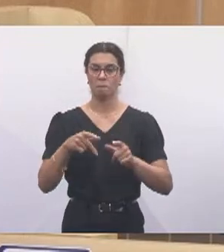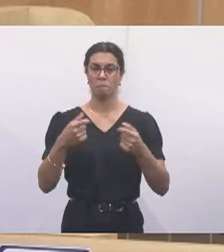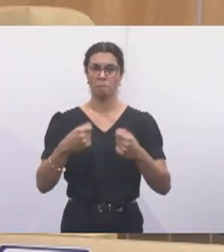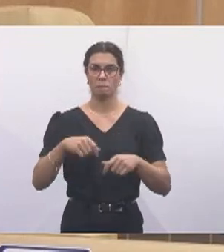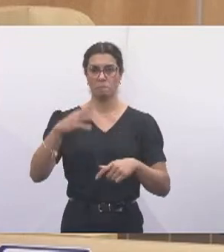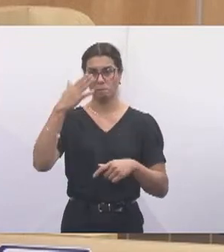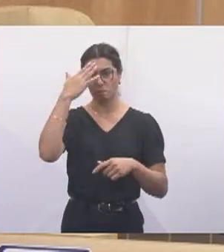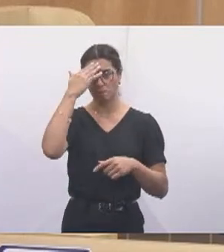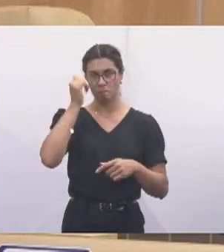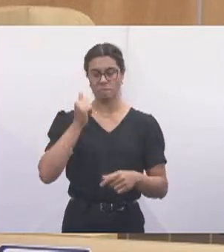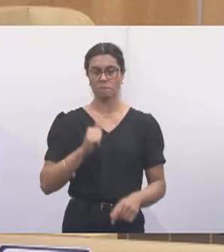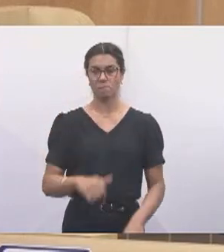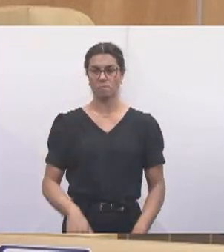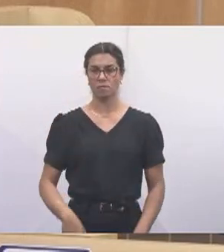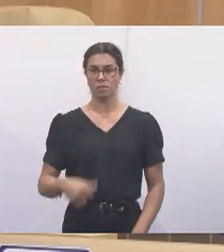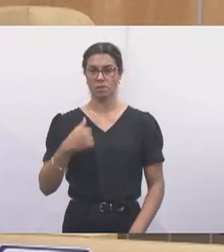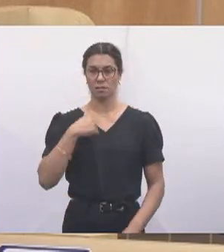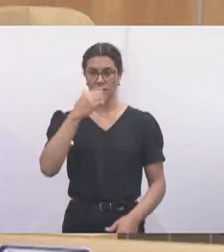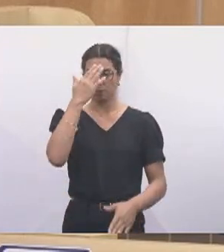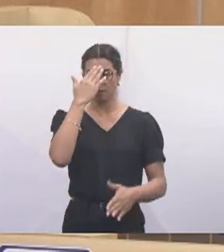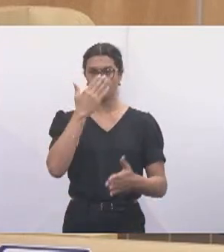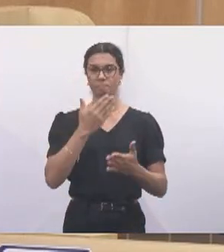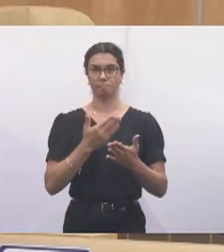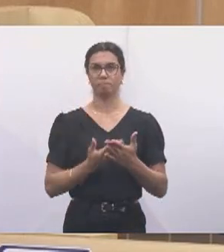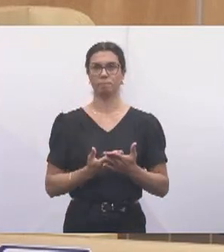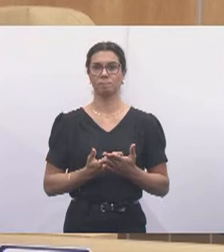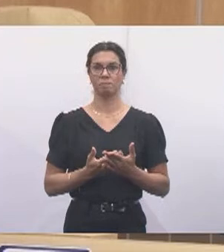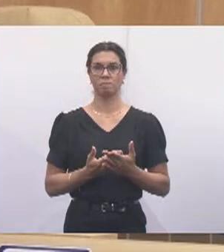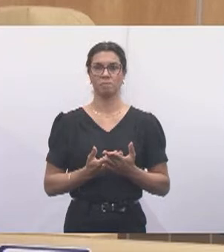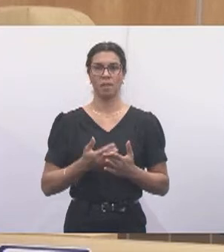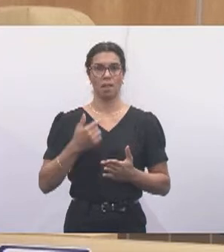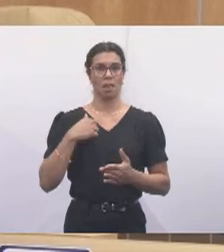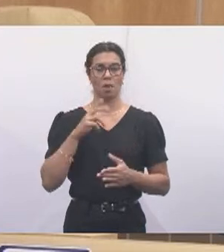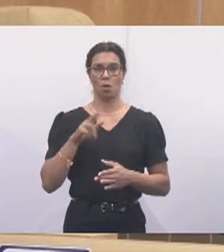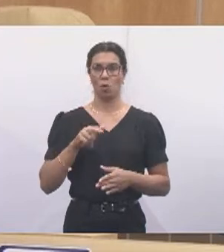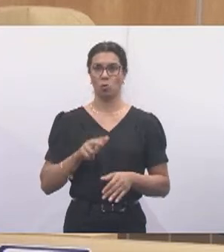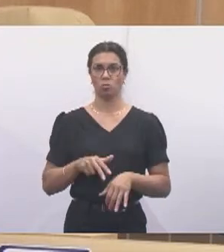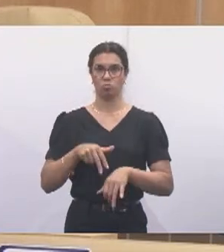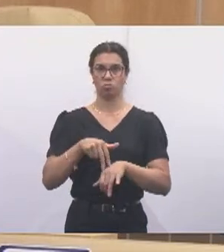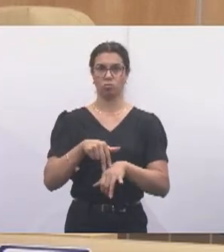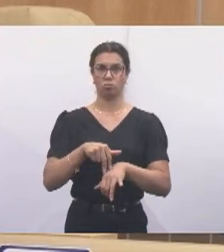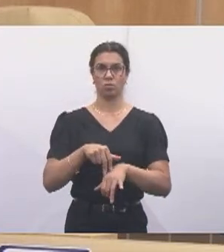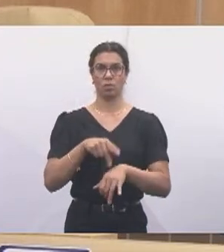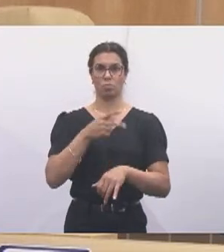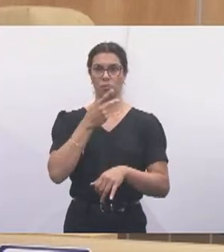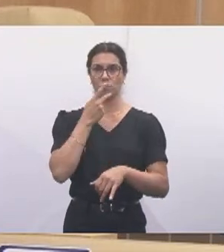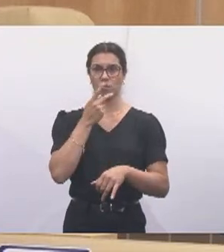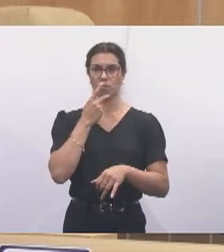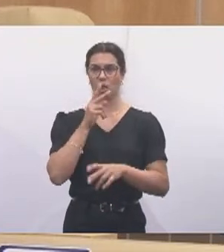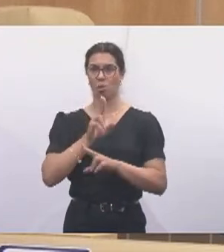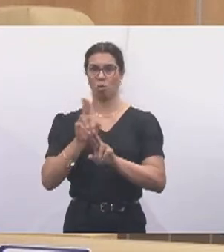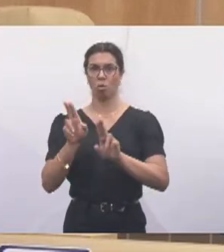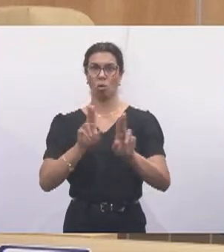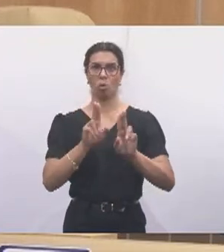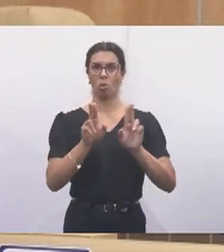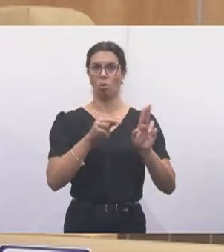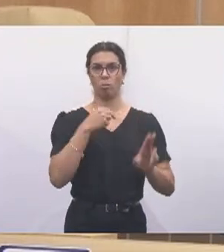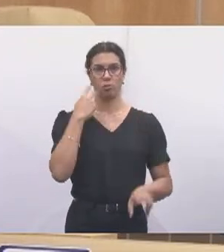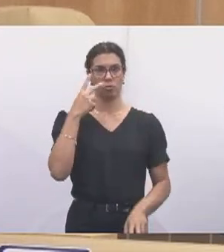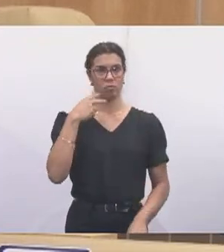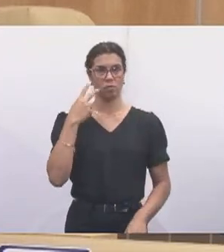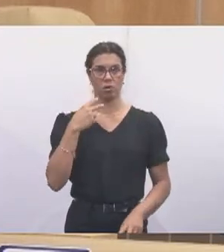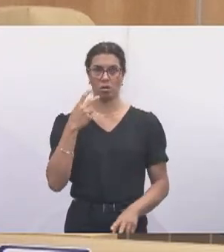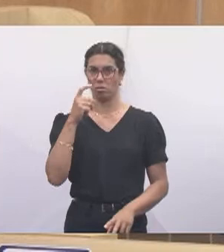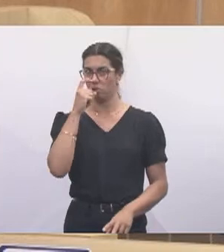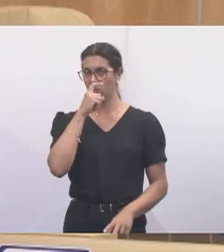verdade, e eu acredito nisso, né? Eu nunca subi aqui nessa tribuna para falar nome de vereador nenhum, ainda mais o que não